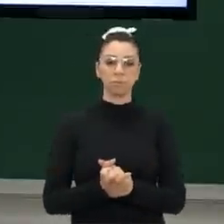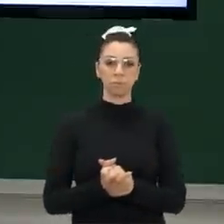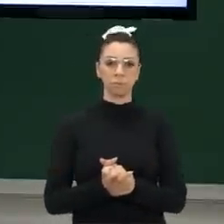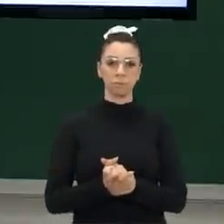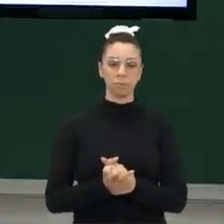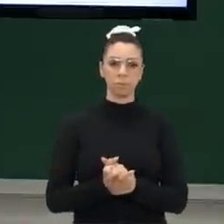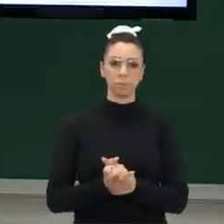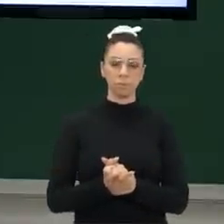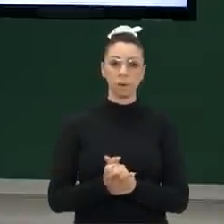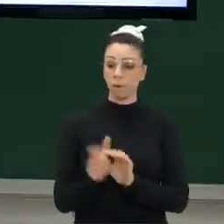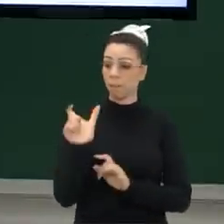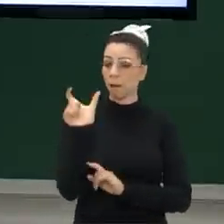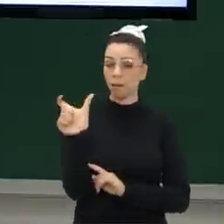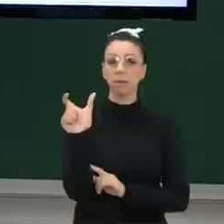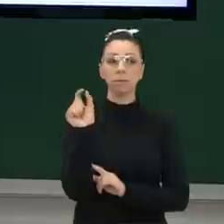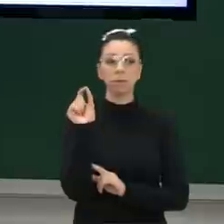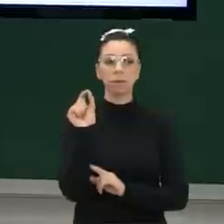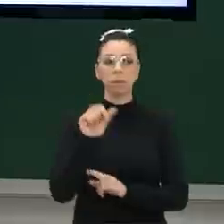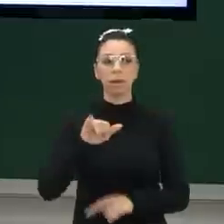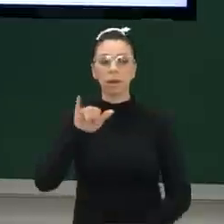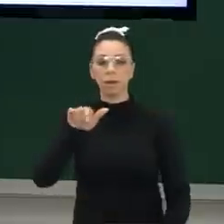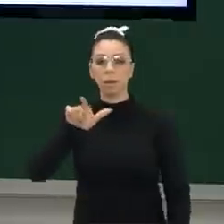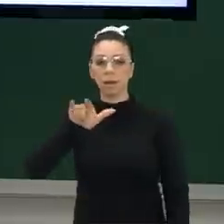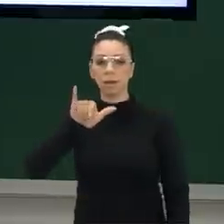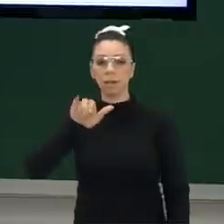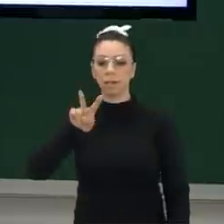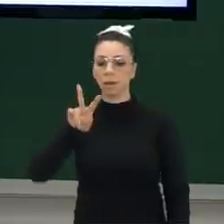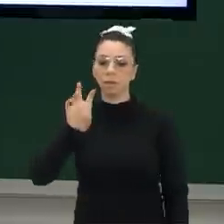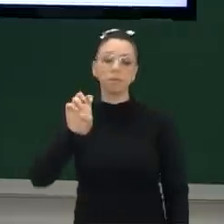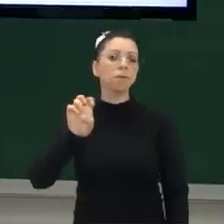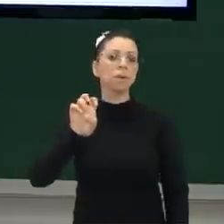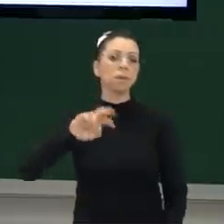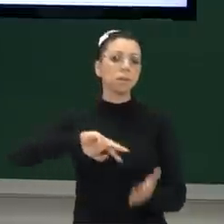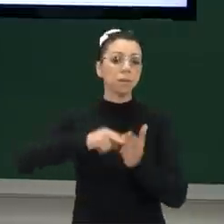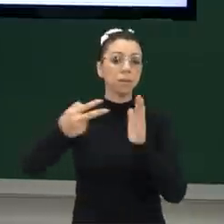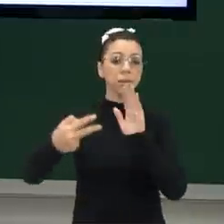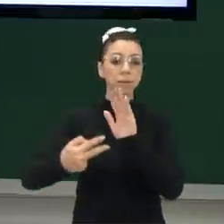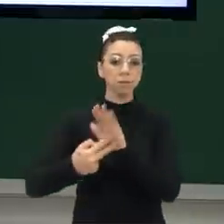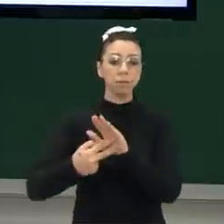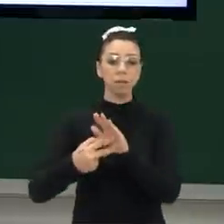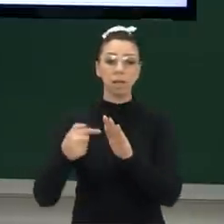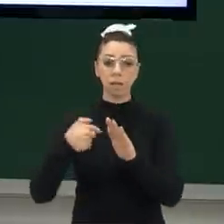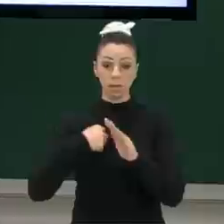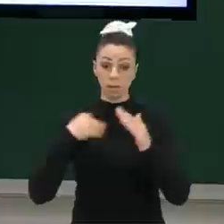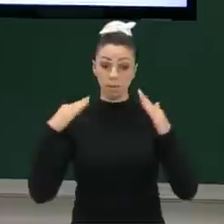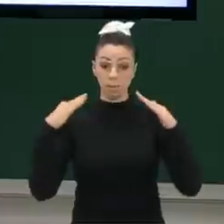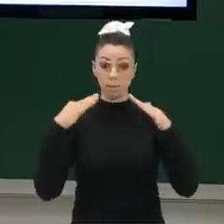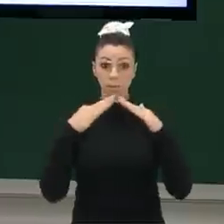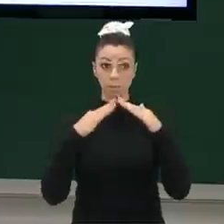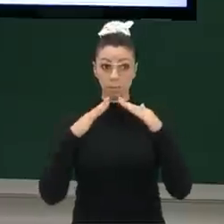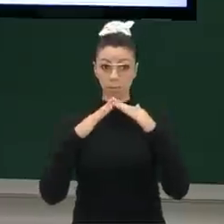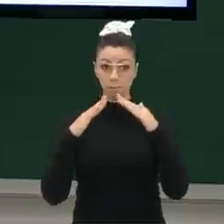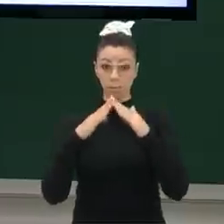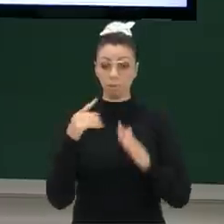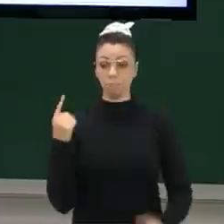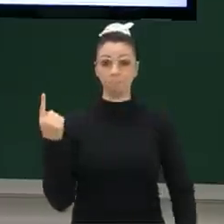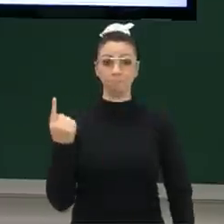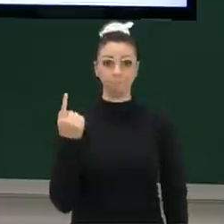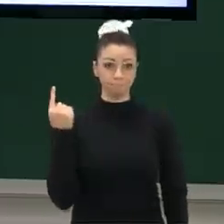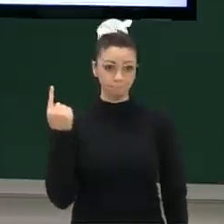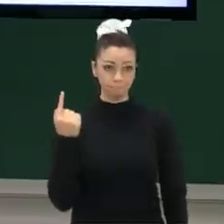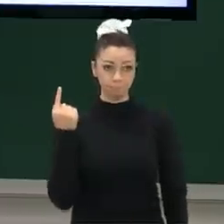"I live alone." Eu moro sozinha. Então, atenção para essa palavrinha,